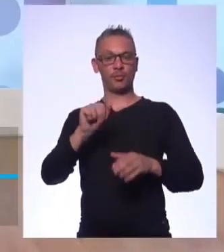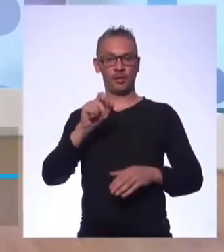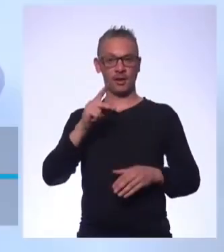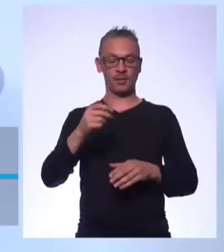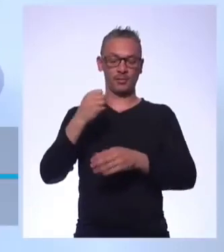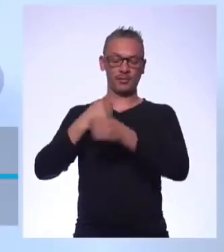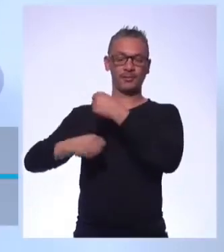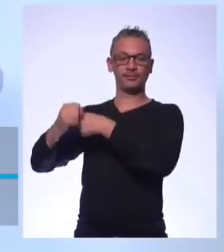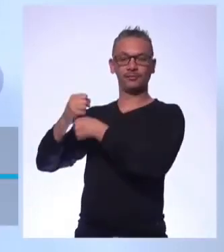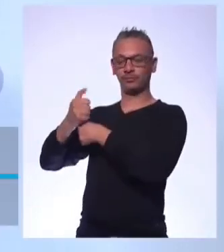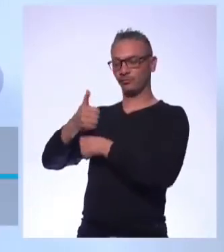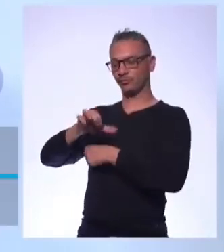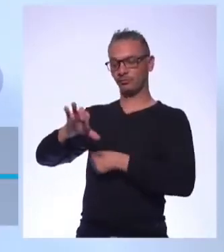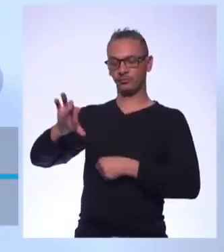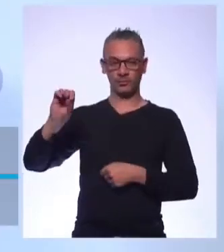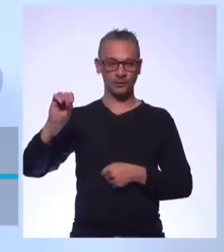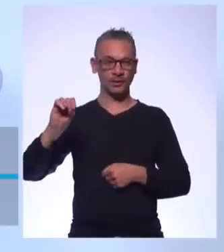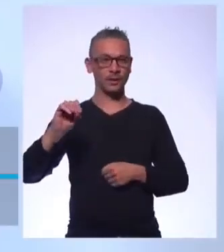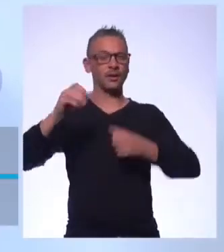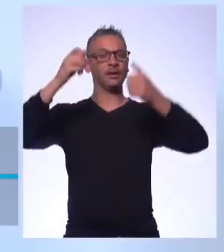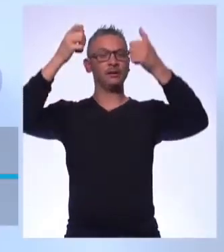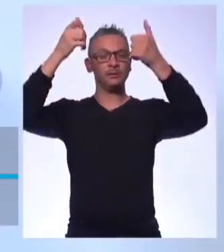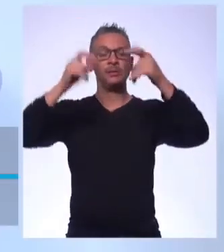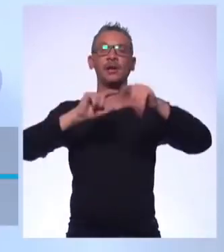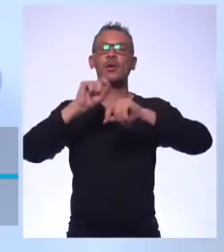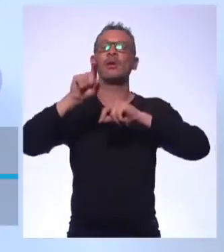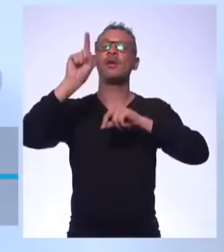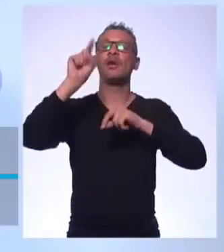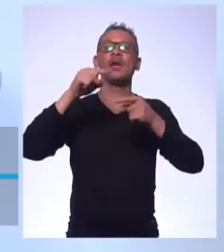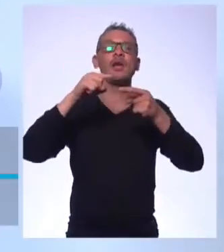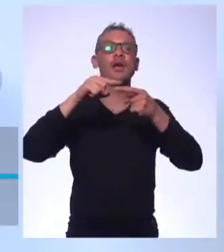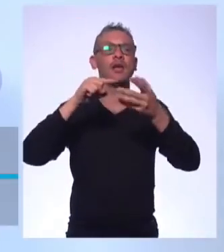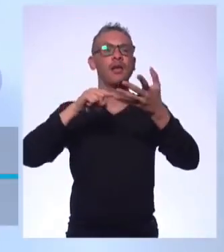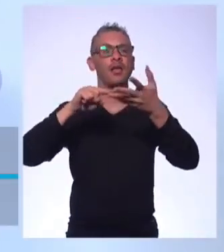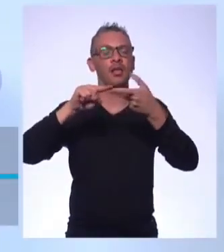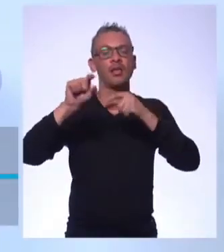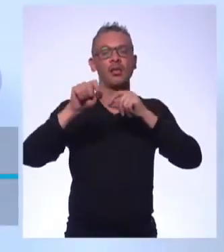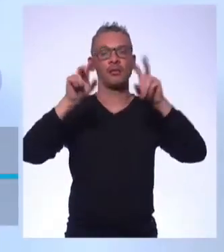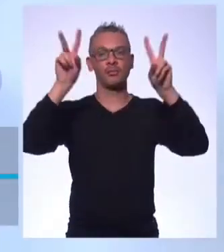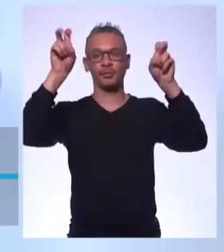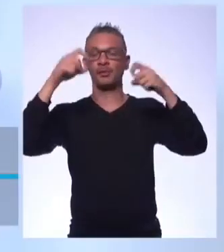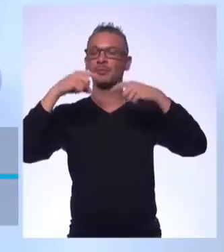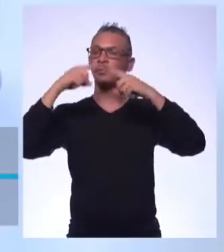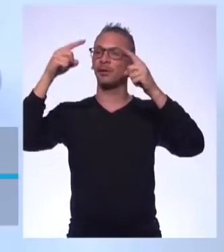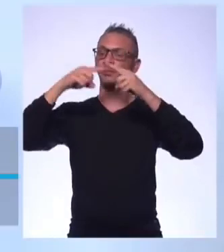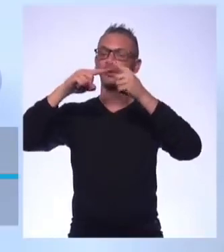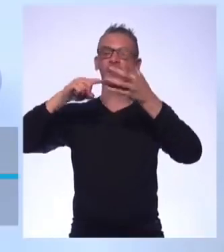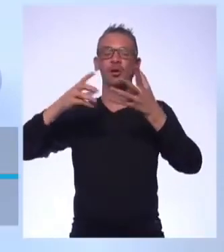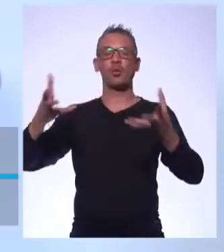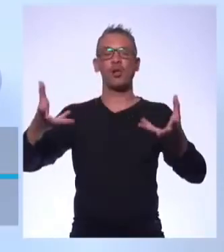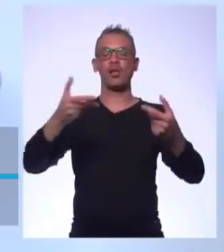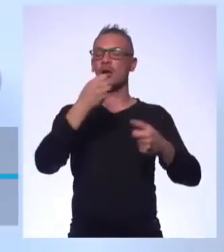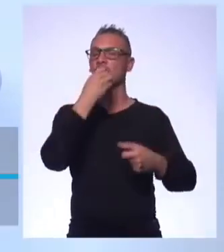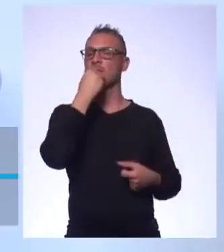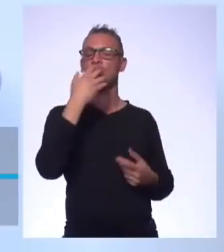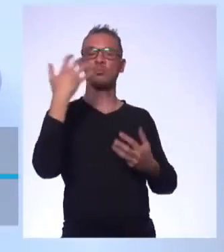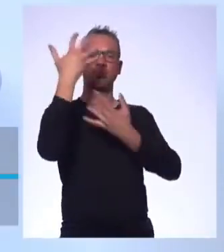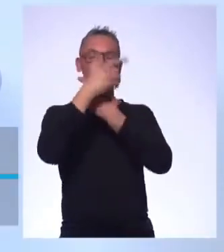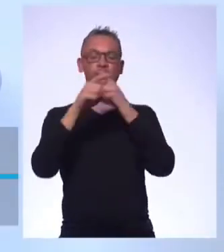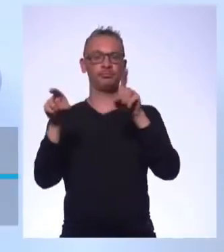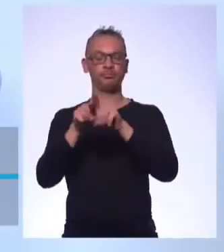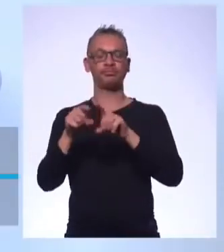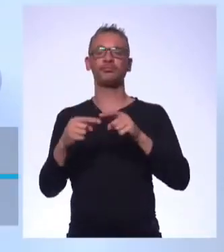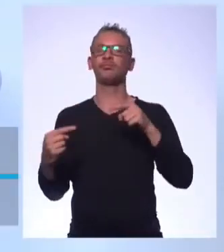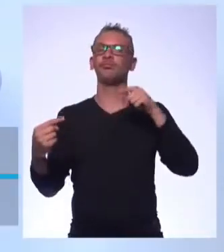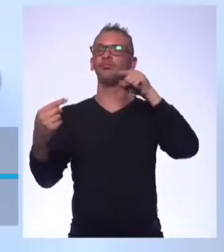2000. Cara, extrapola o que é o rap, é reivindicação, é música, é qualidade, é o